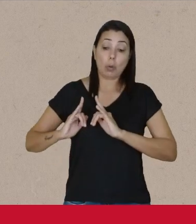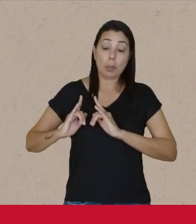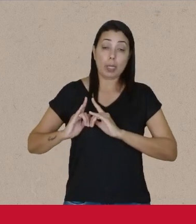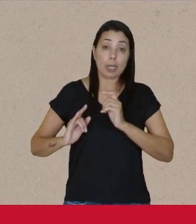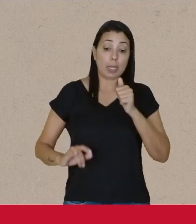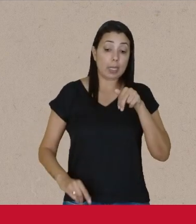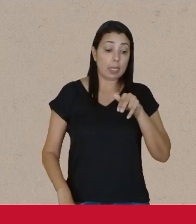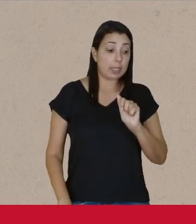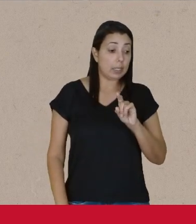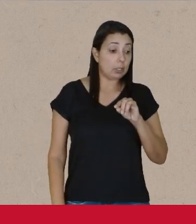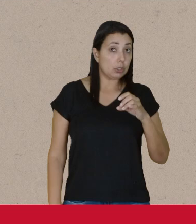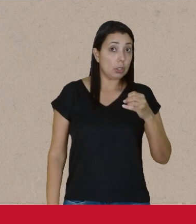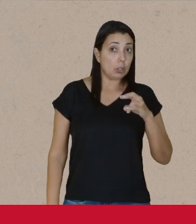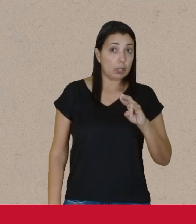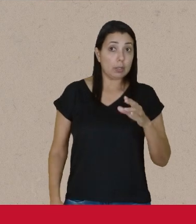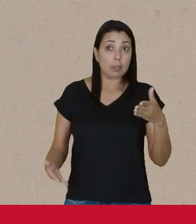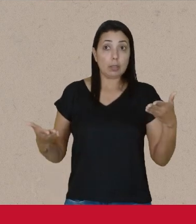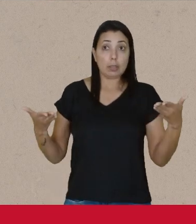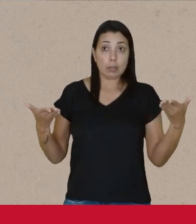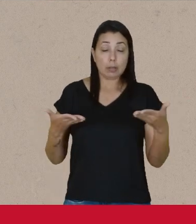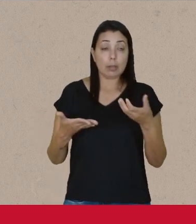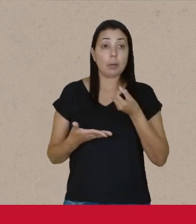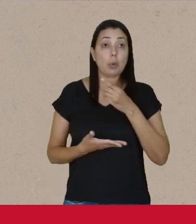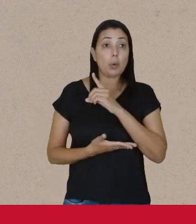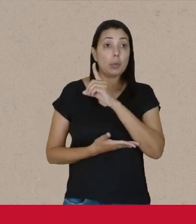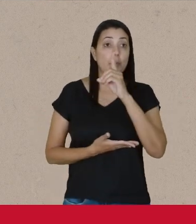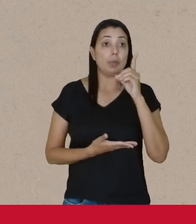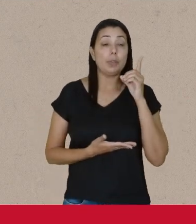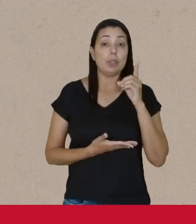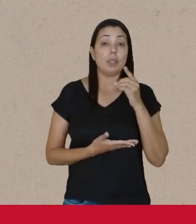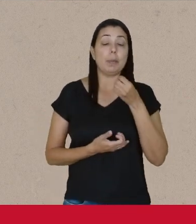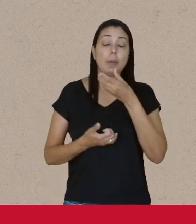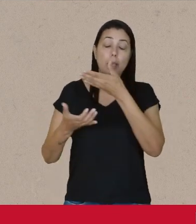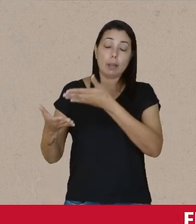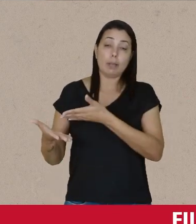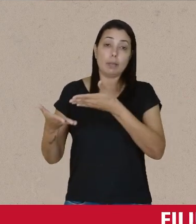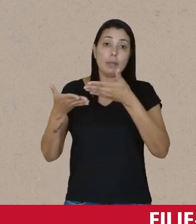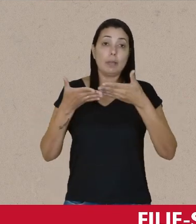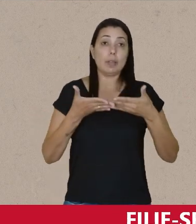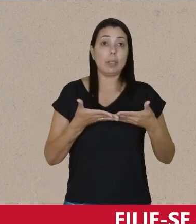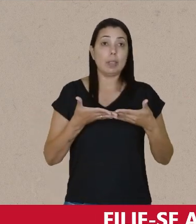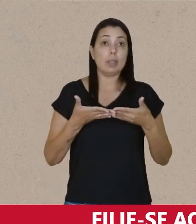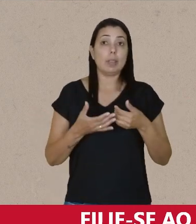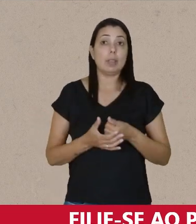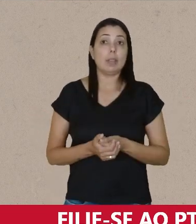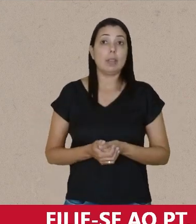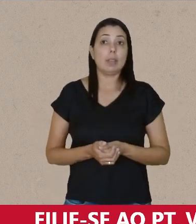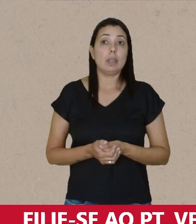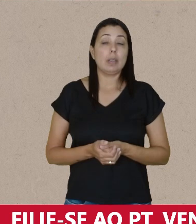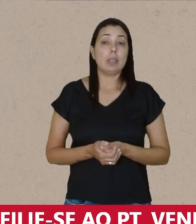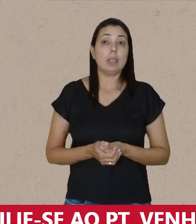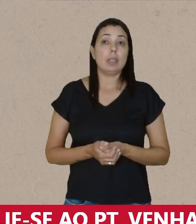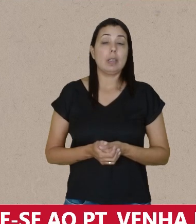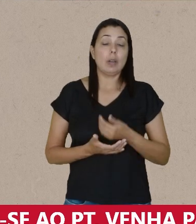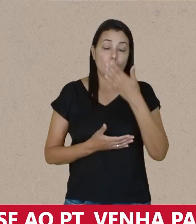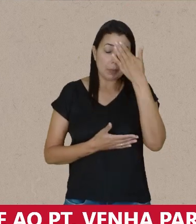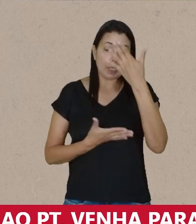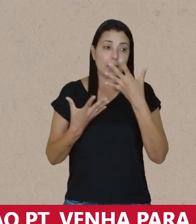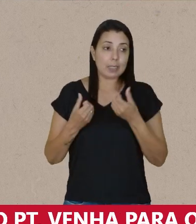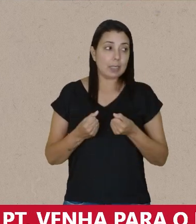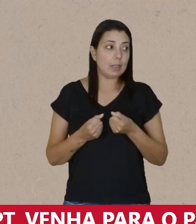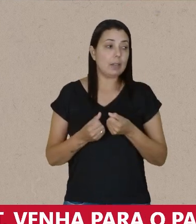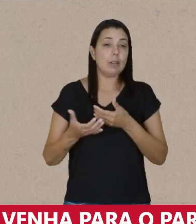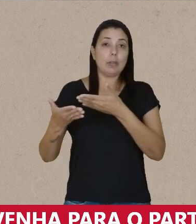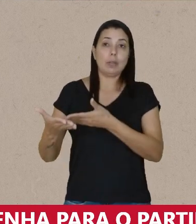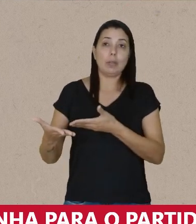Soter, que chega conosco agora. Bom dia, Ana Soter, seja bem-vinda. Muito obrigada por ter aceitado o convite. É